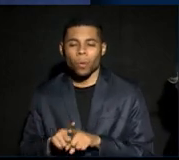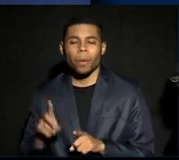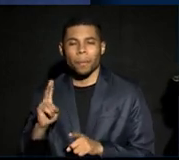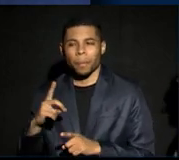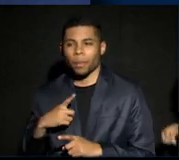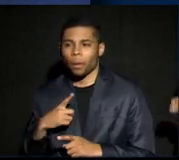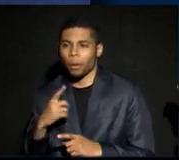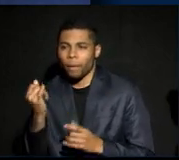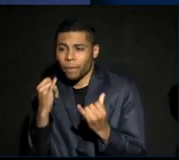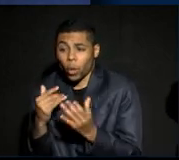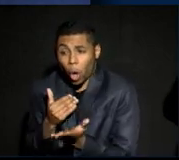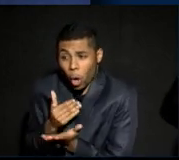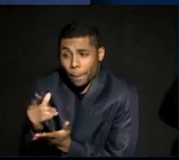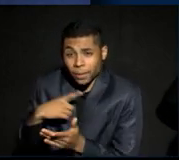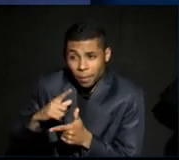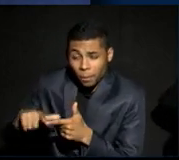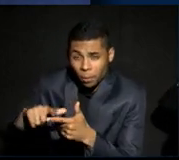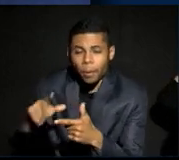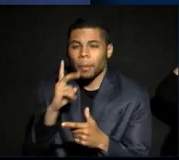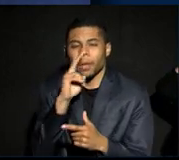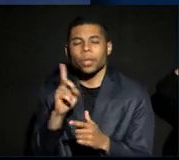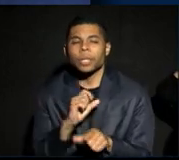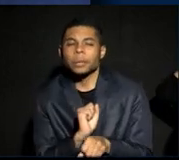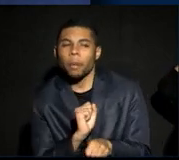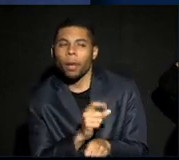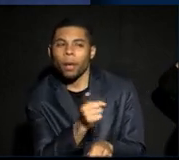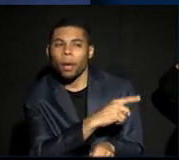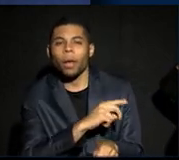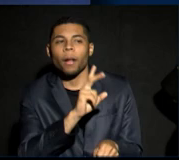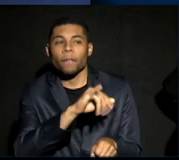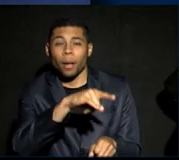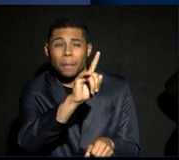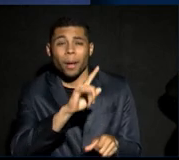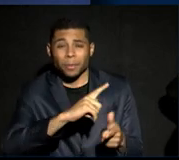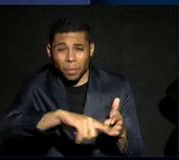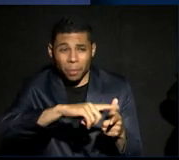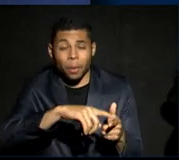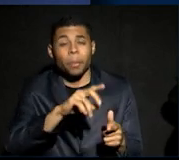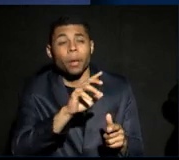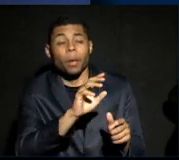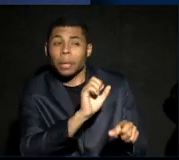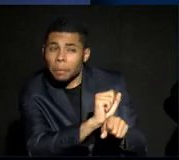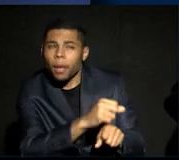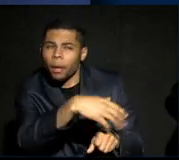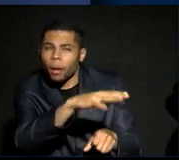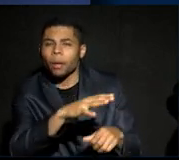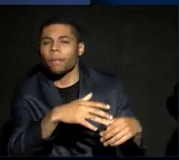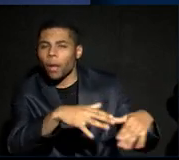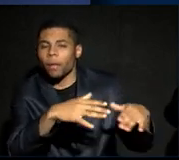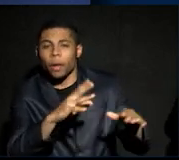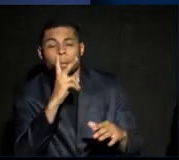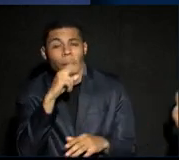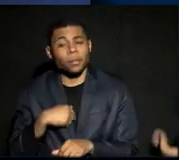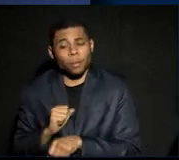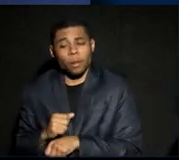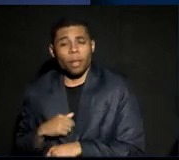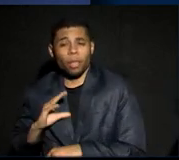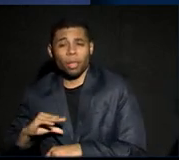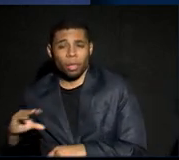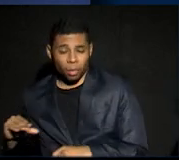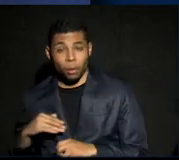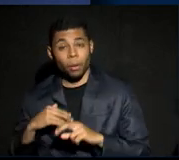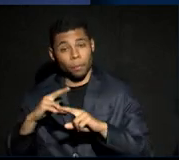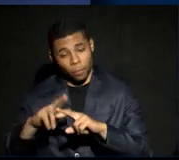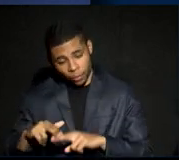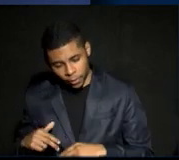primários. A gente está dando espaço para a política monetária apertada atuar um pouquinho mais. Então, a gente está caminhando